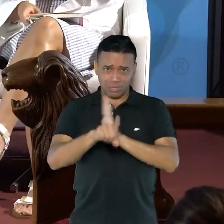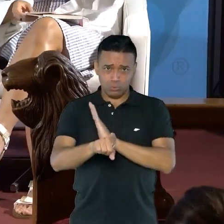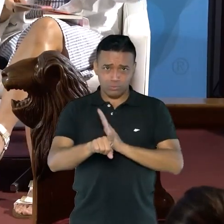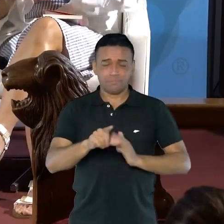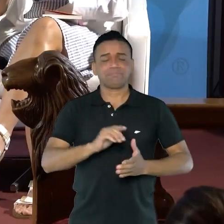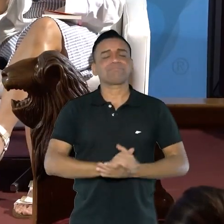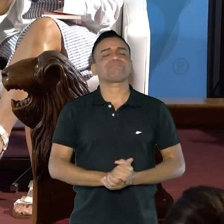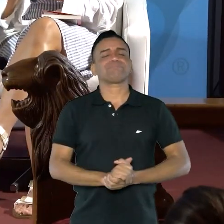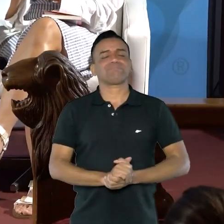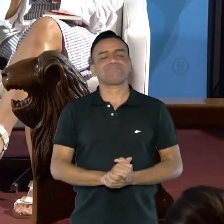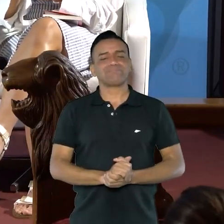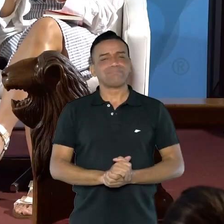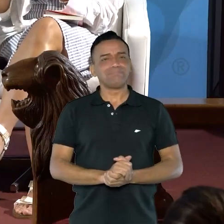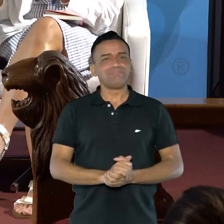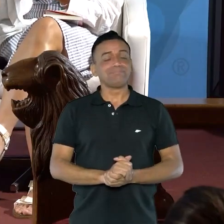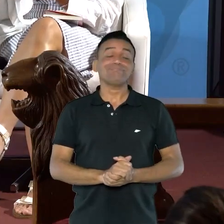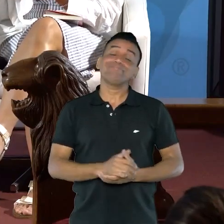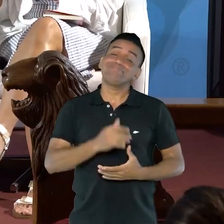Bom,